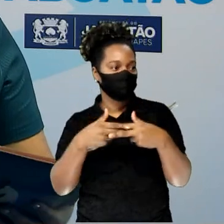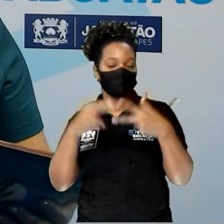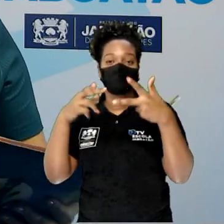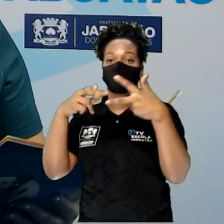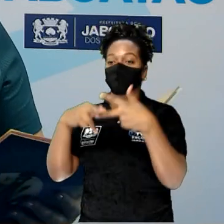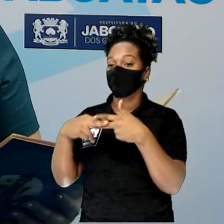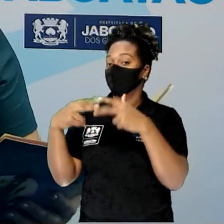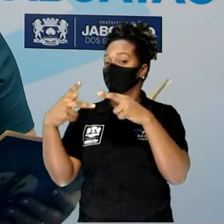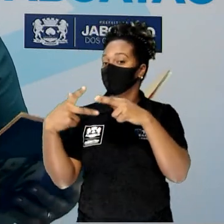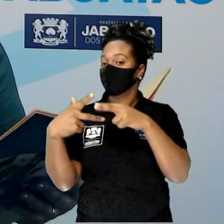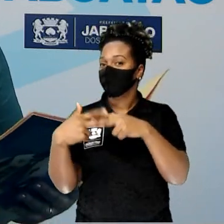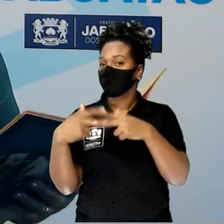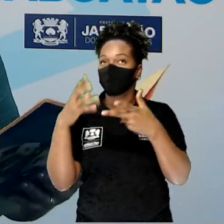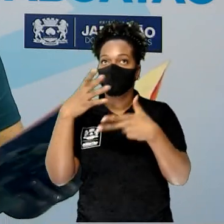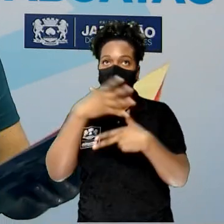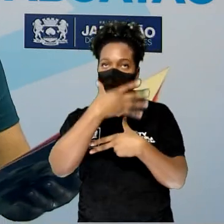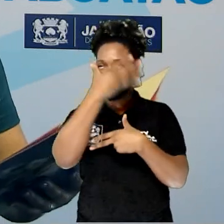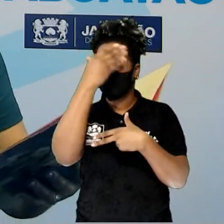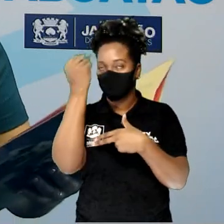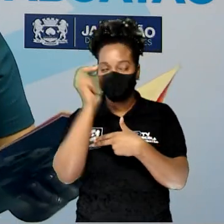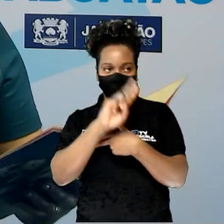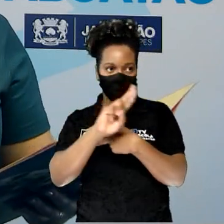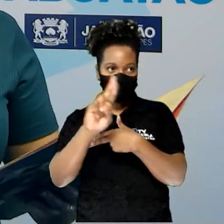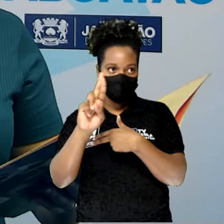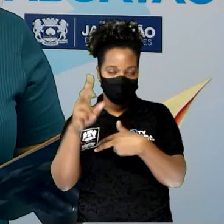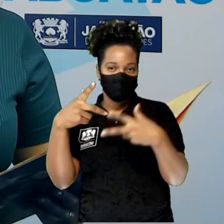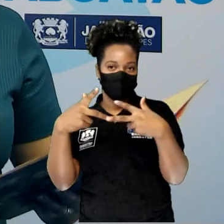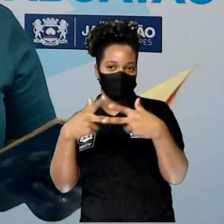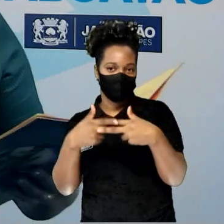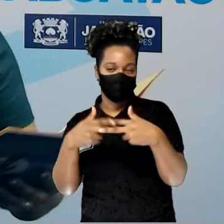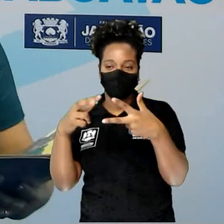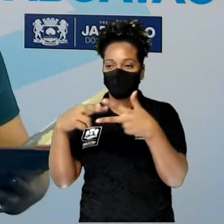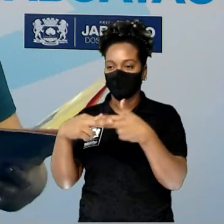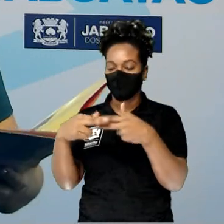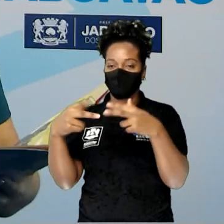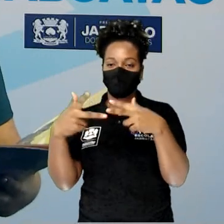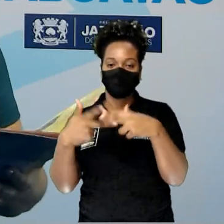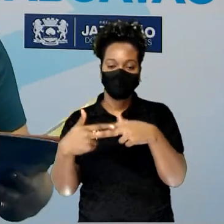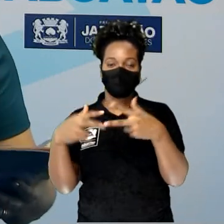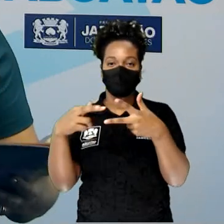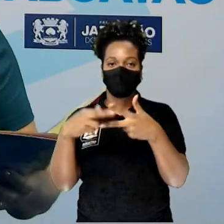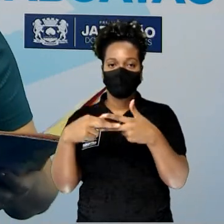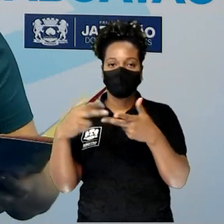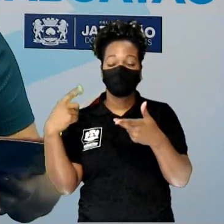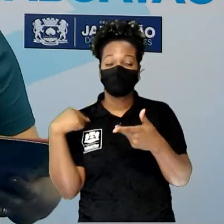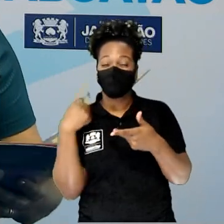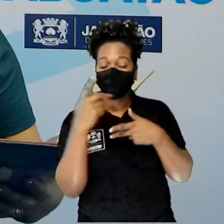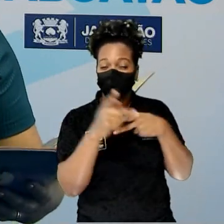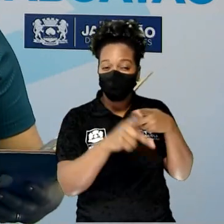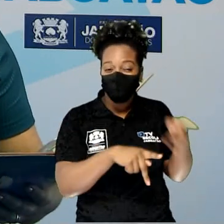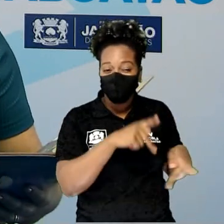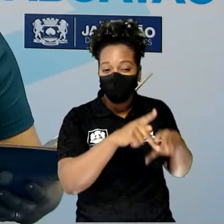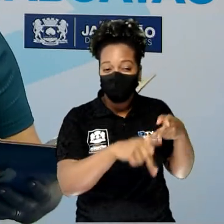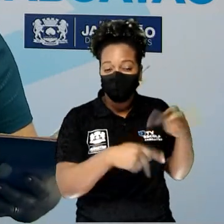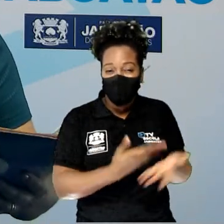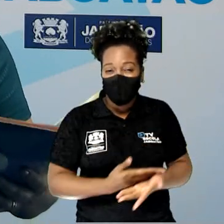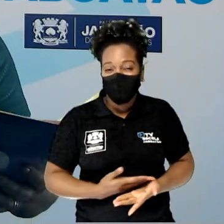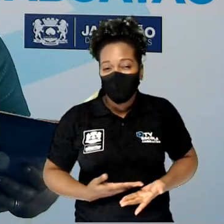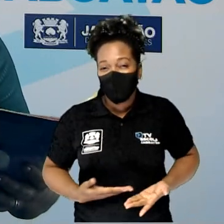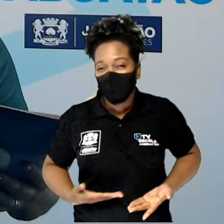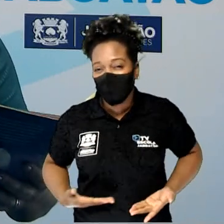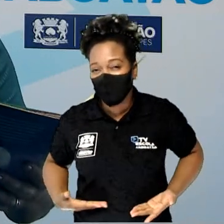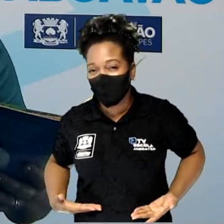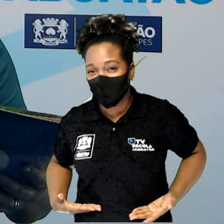Carambola, carambola, não posso esquecer teu nome. Carambola, carambola, o meu povo tá